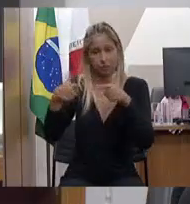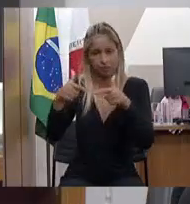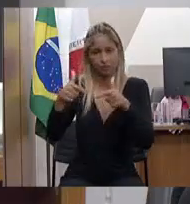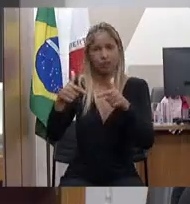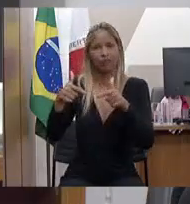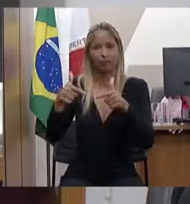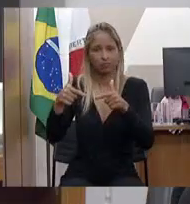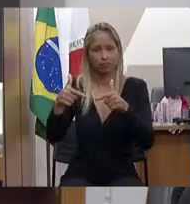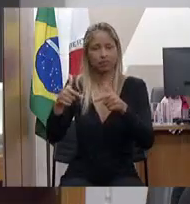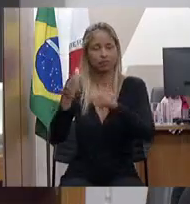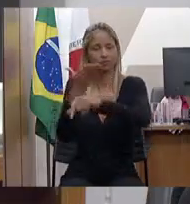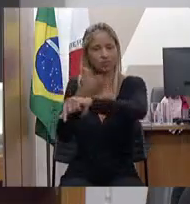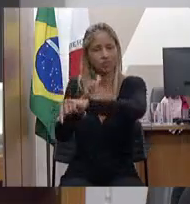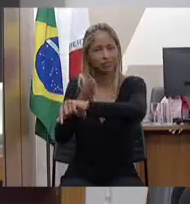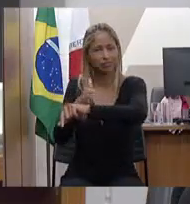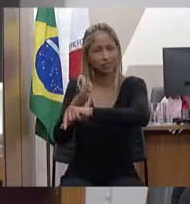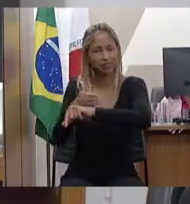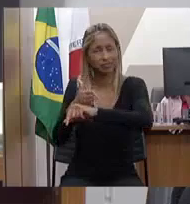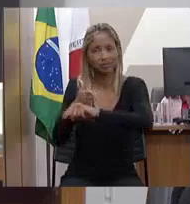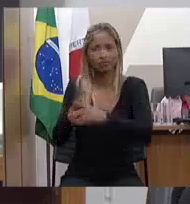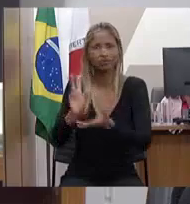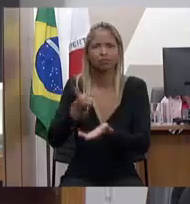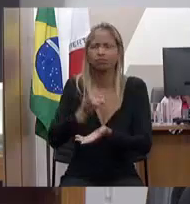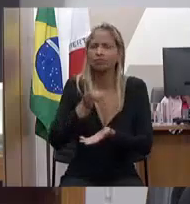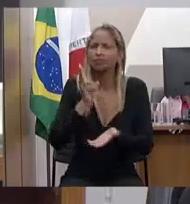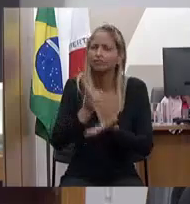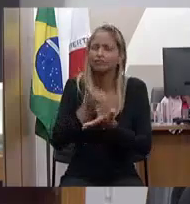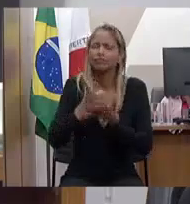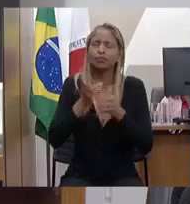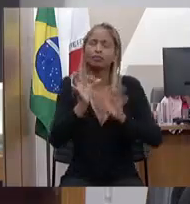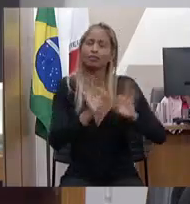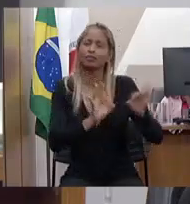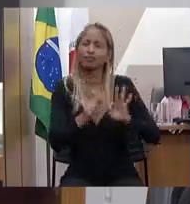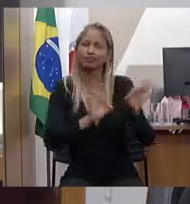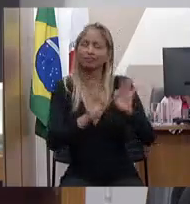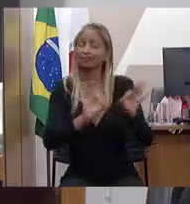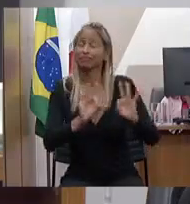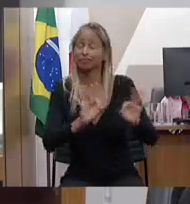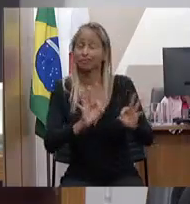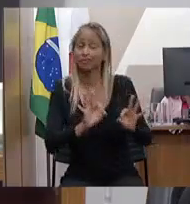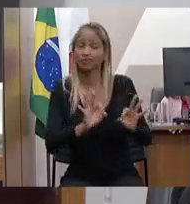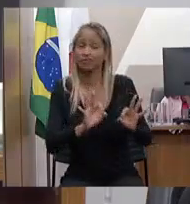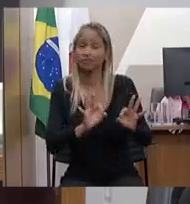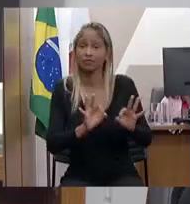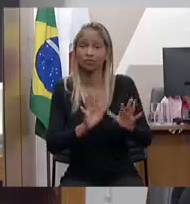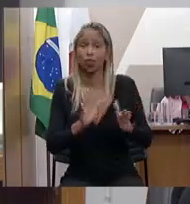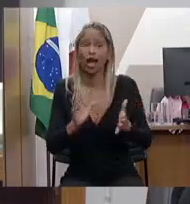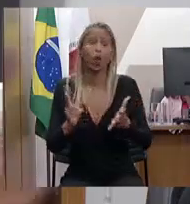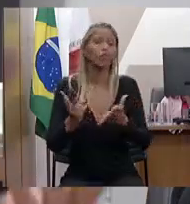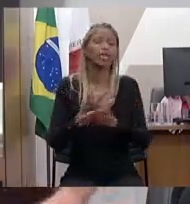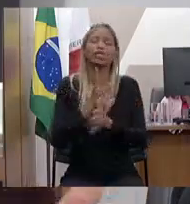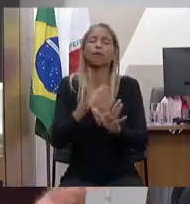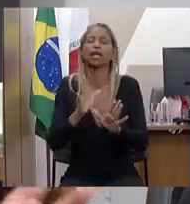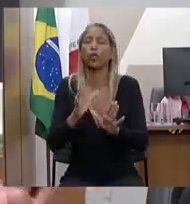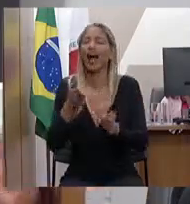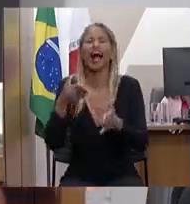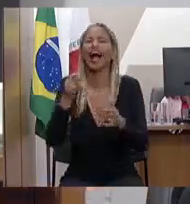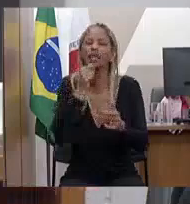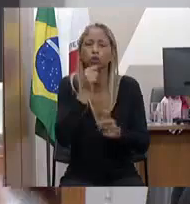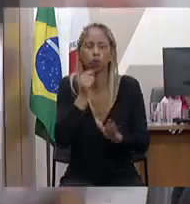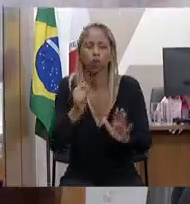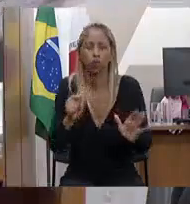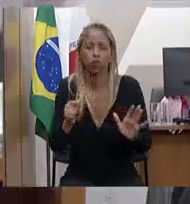é uma atividade intencional planejada planejada não é o acaso não é acaso